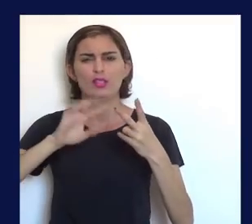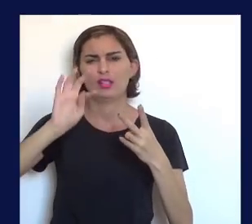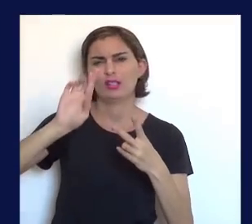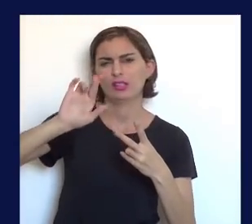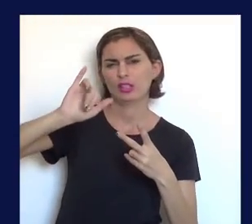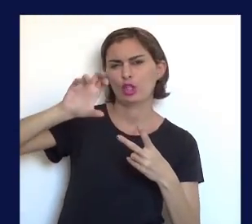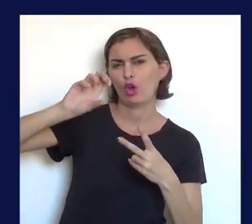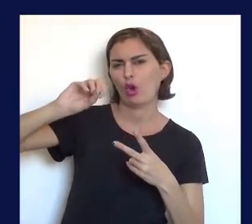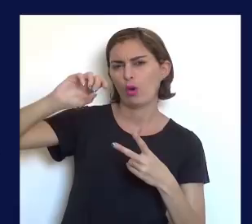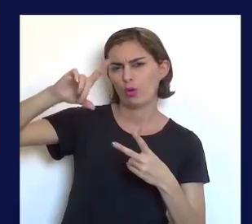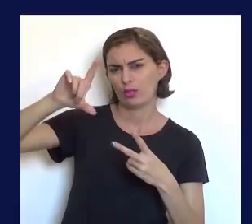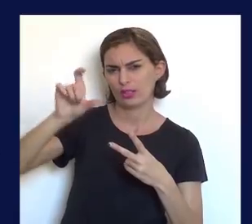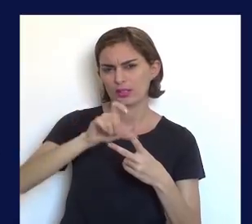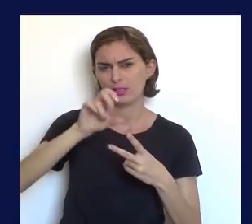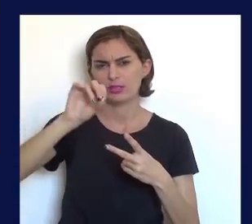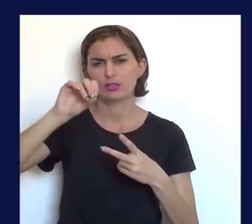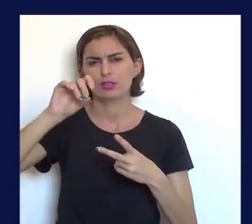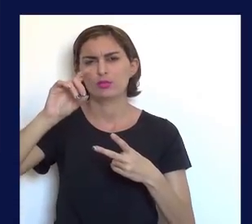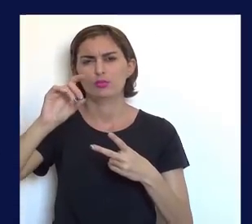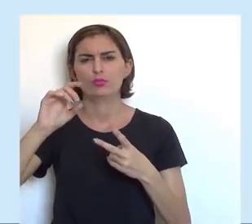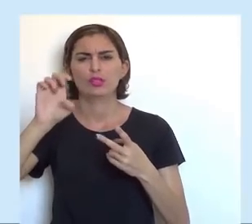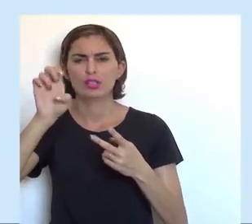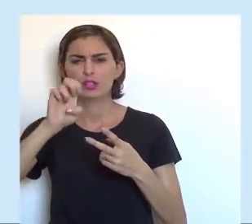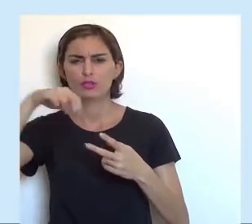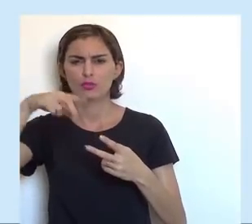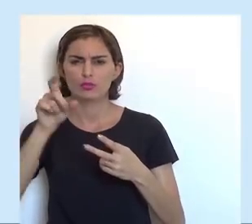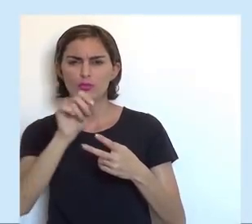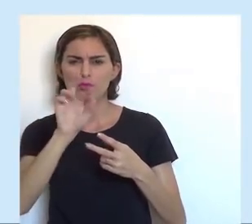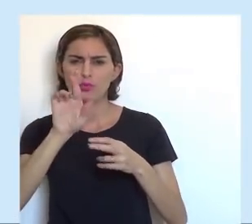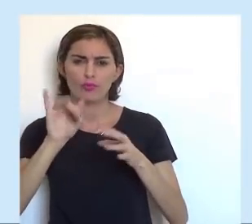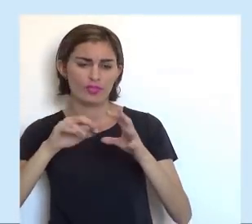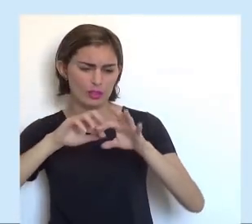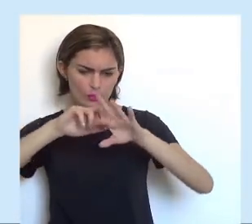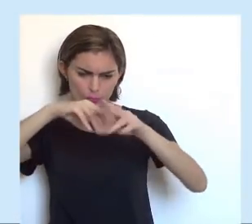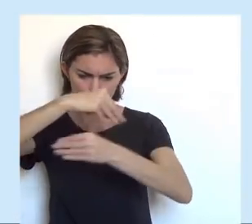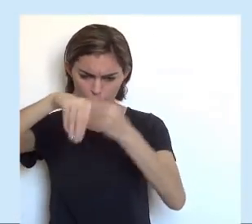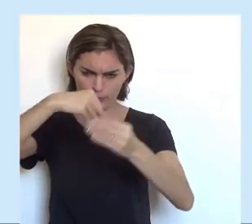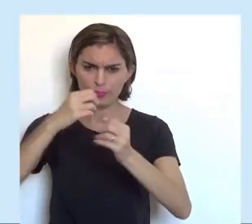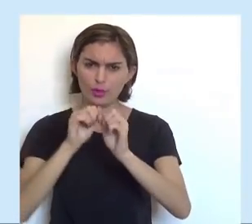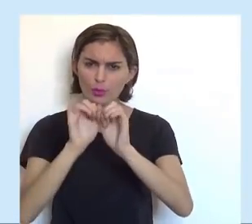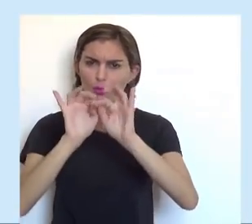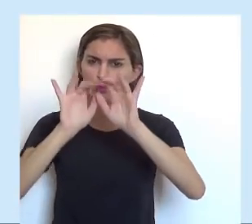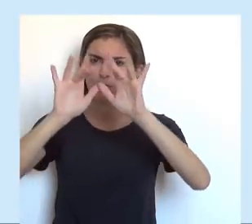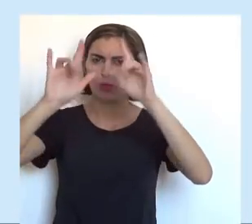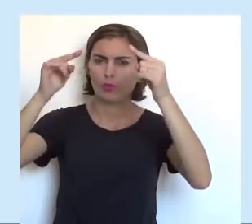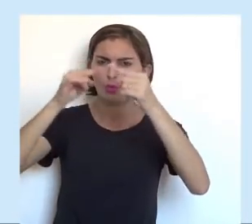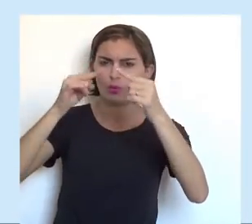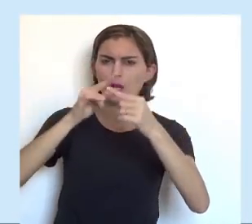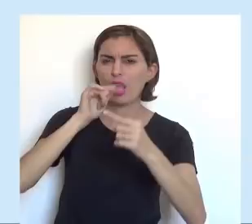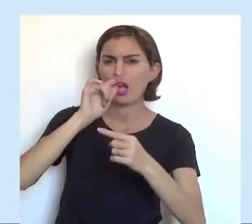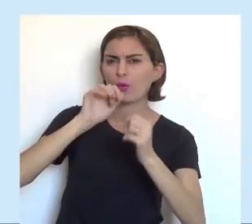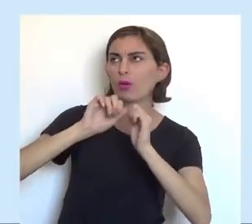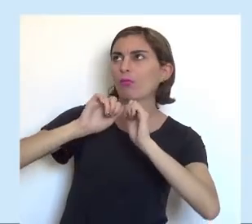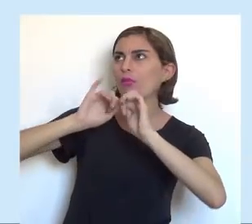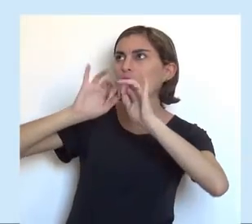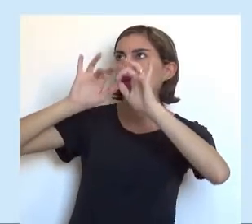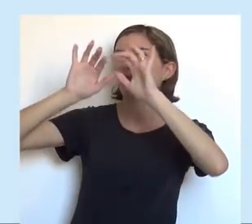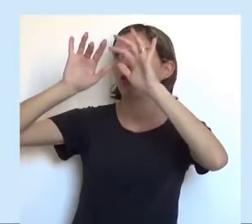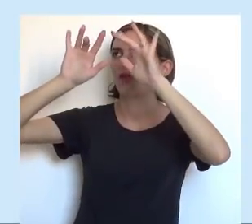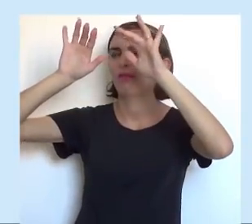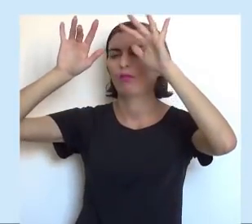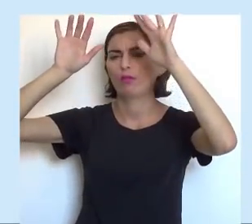o trióxido de enxofre. Esses gases, quando combinado com a água, em forma de vapor no